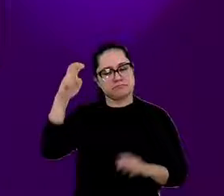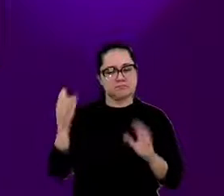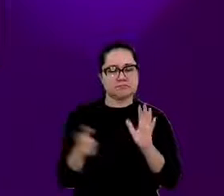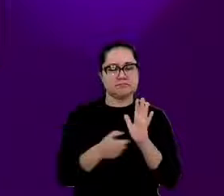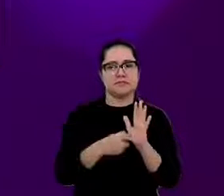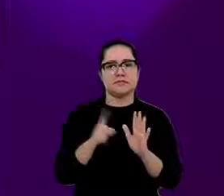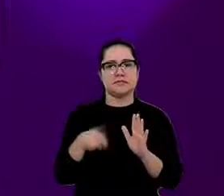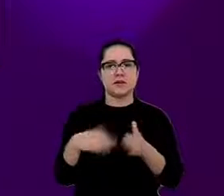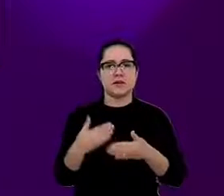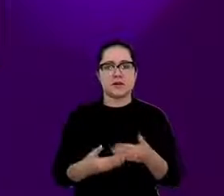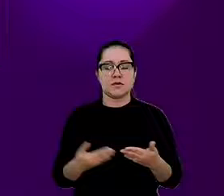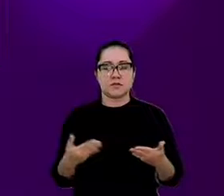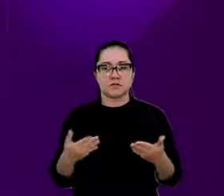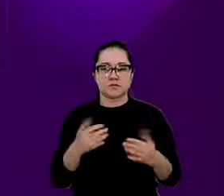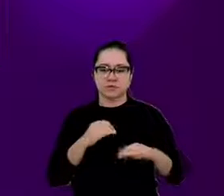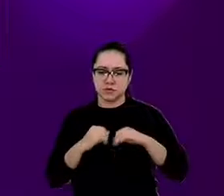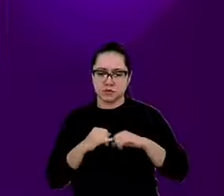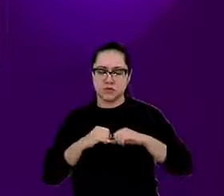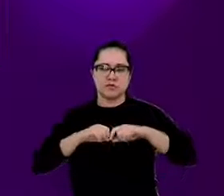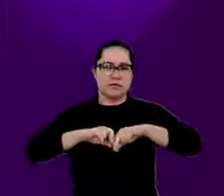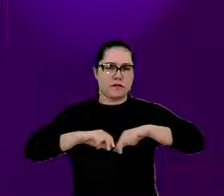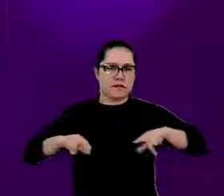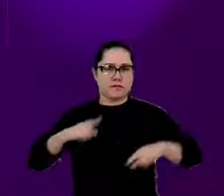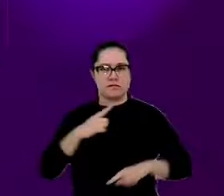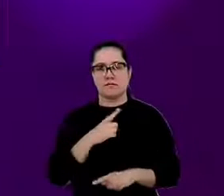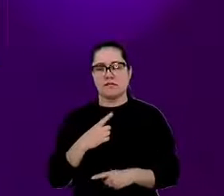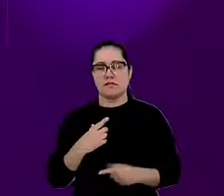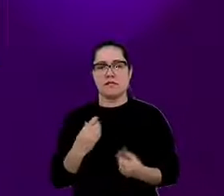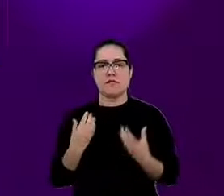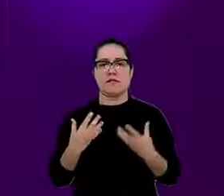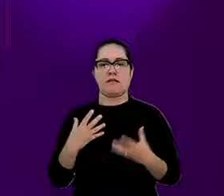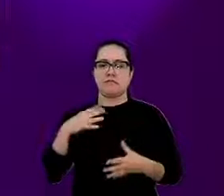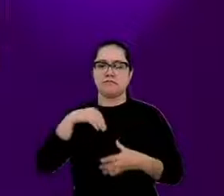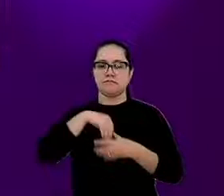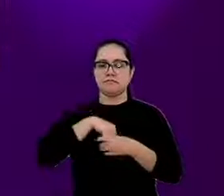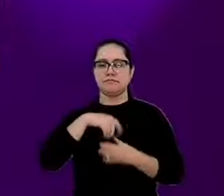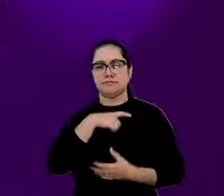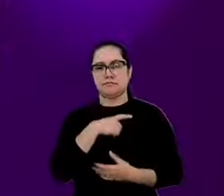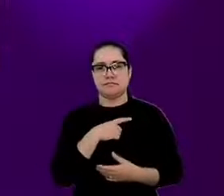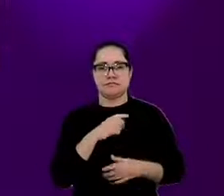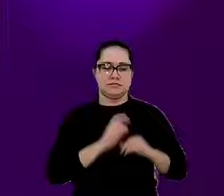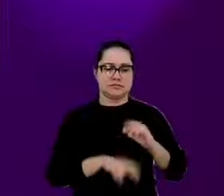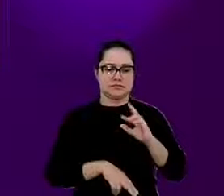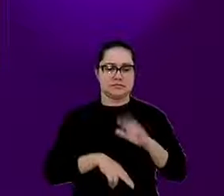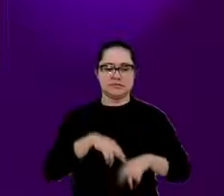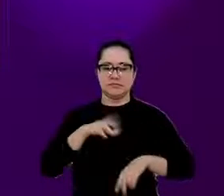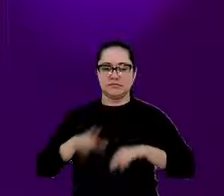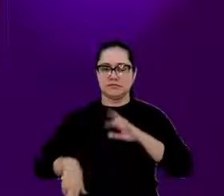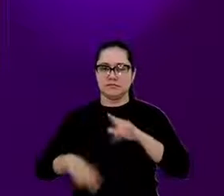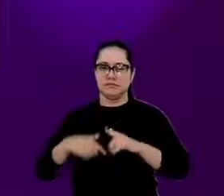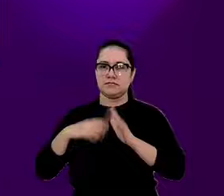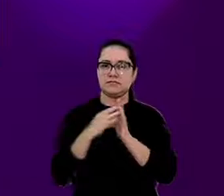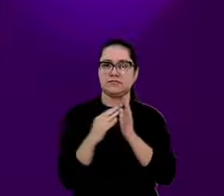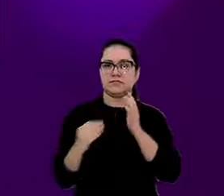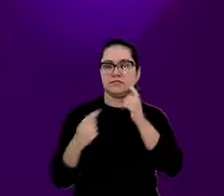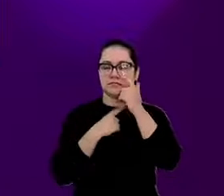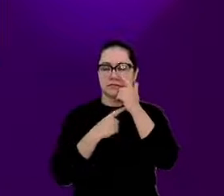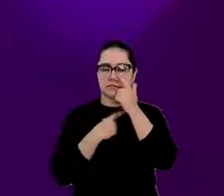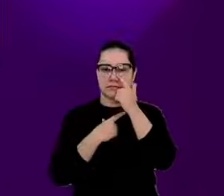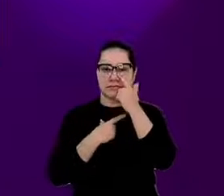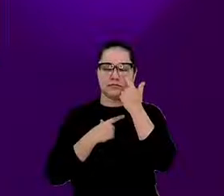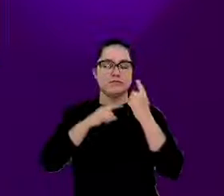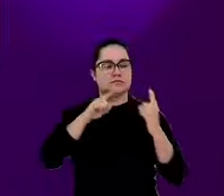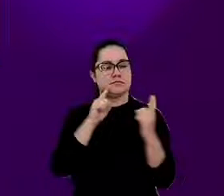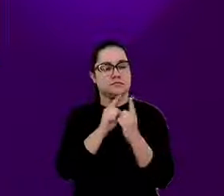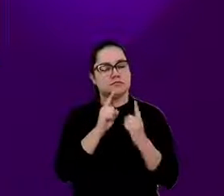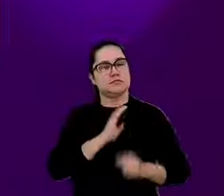debatida nos dias de hoje? A gente vem buscando incorporar em diferentes modelos aí de atendimento